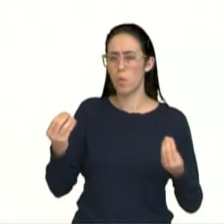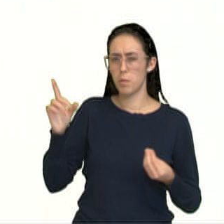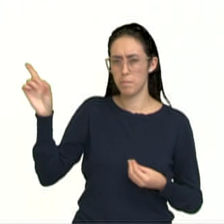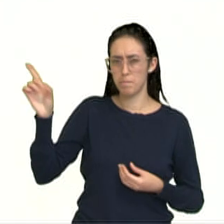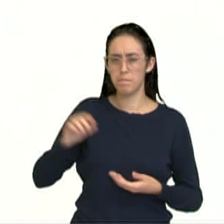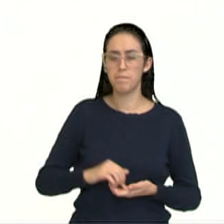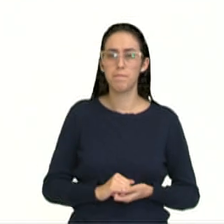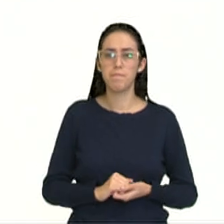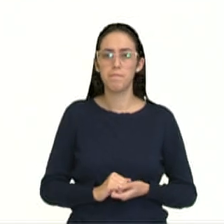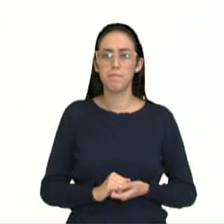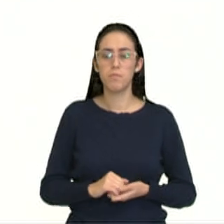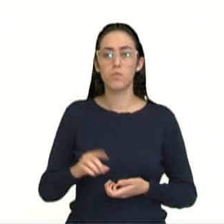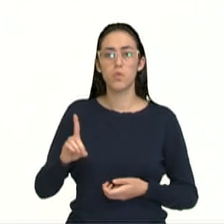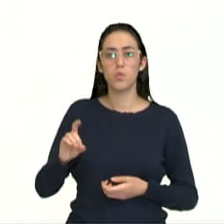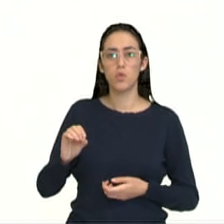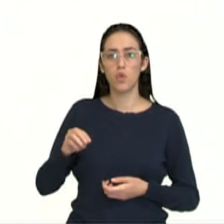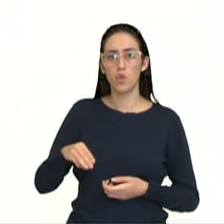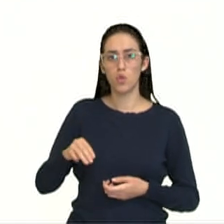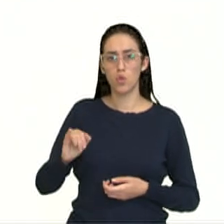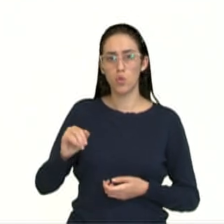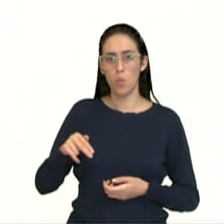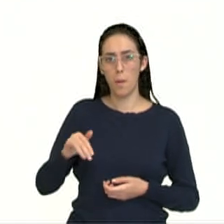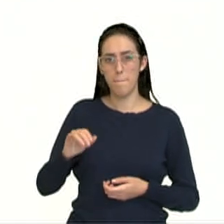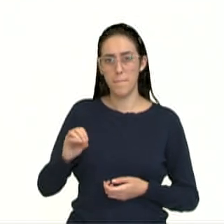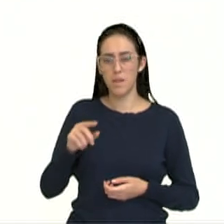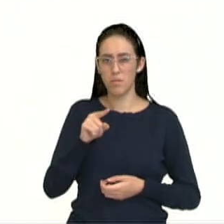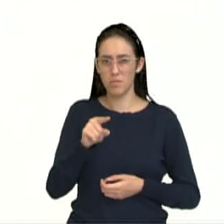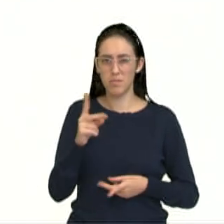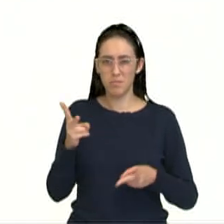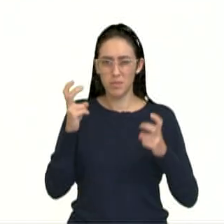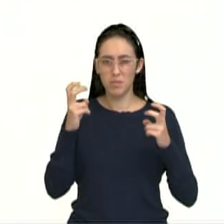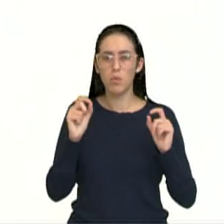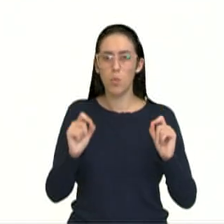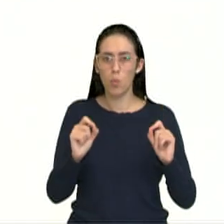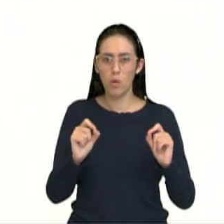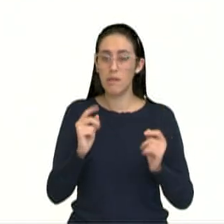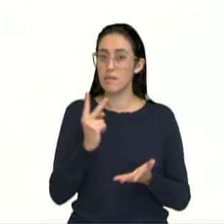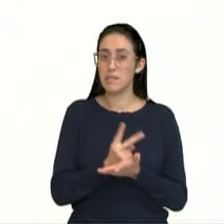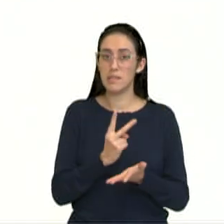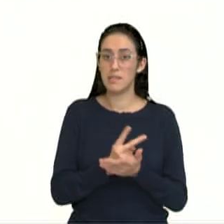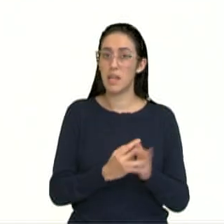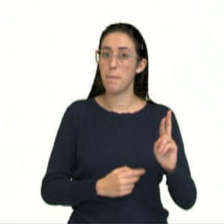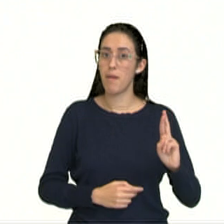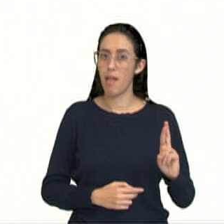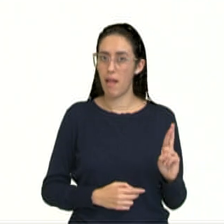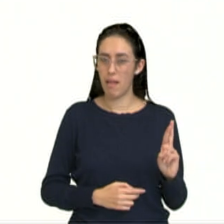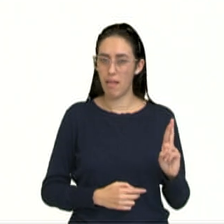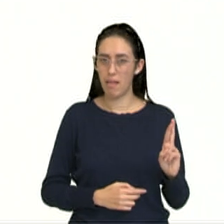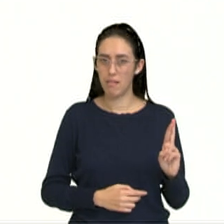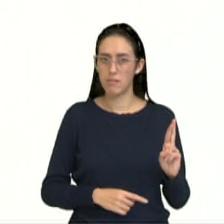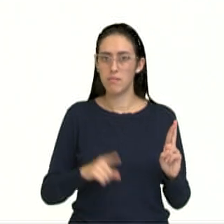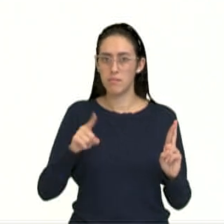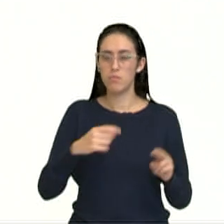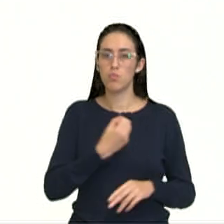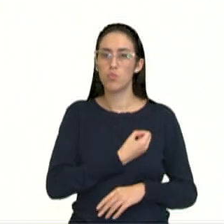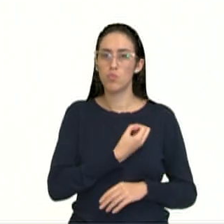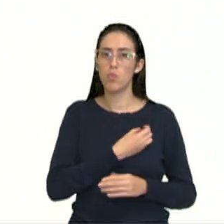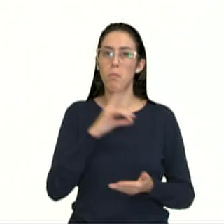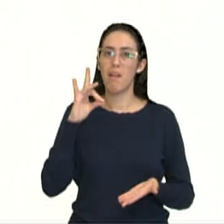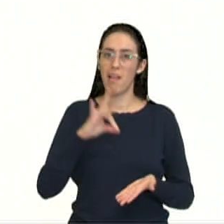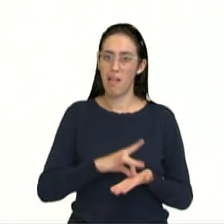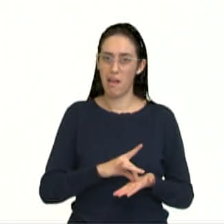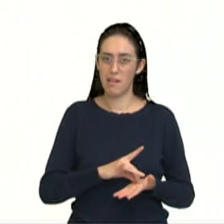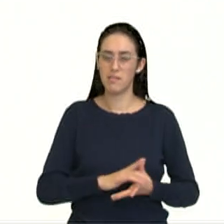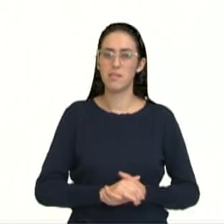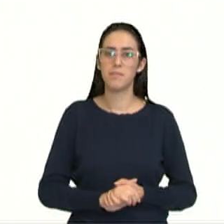Então, o domínio, você tem observado, né, que sempre é em R, né, que faz parte lá dos números reais, dos conjuntos dos